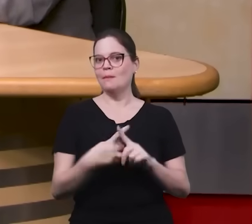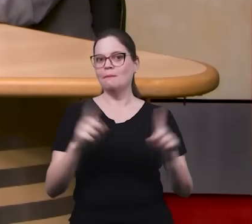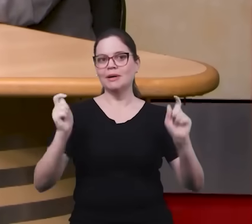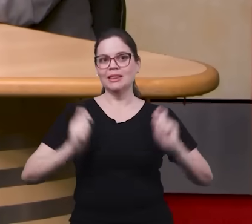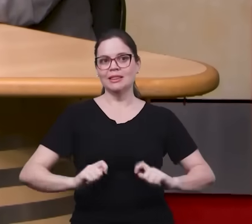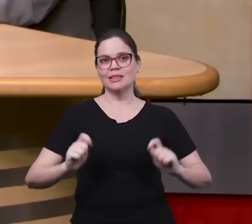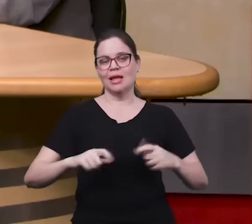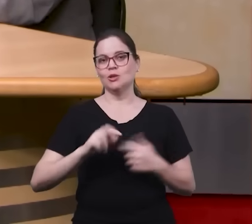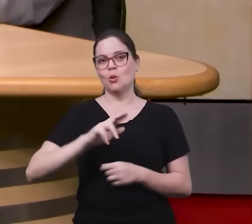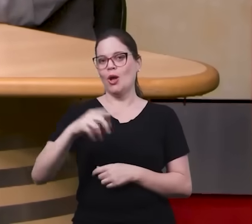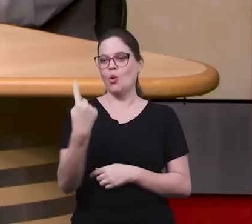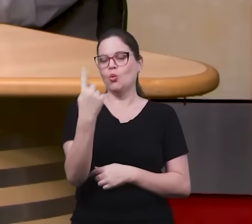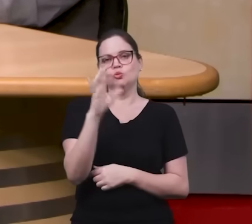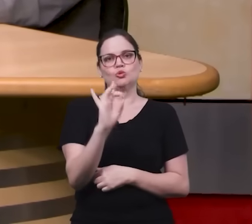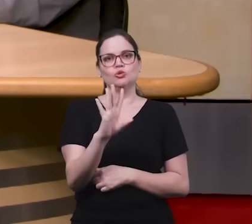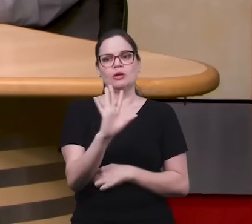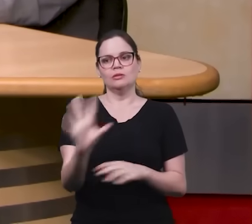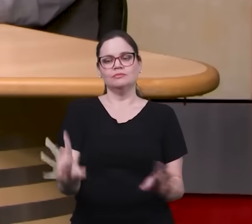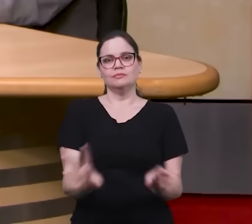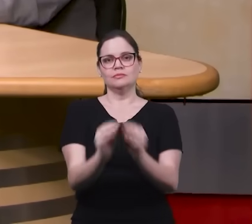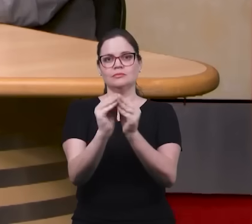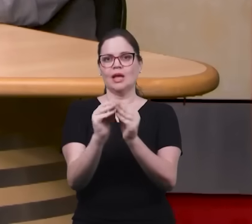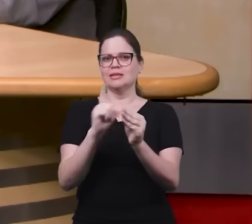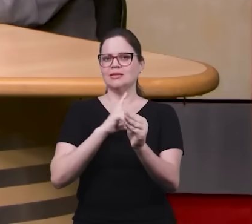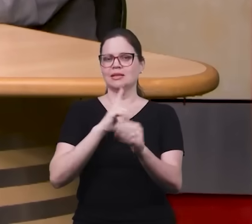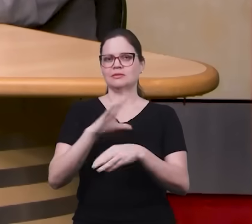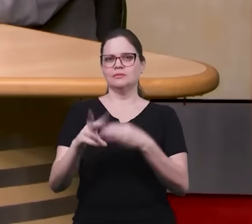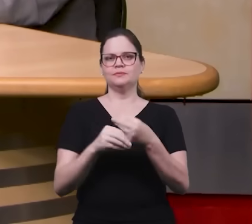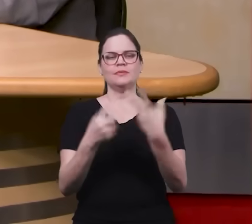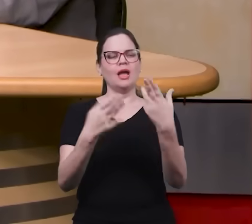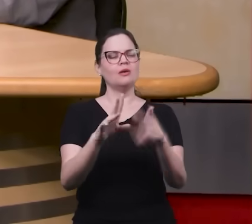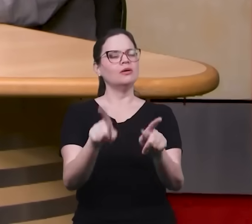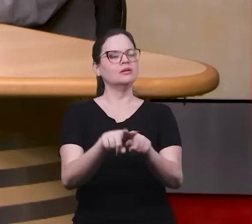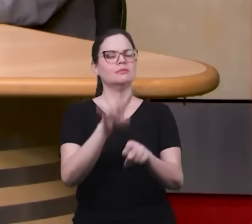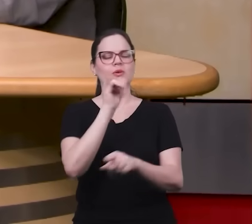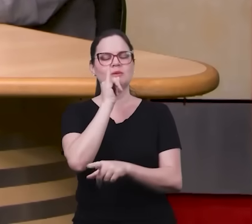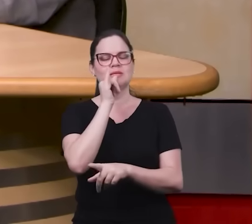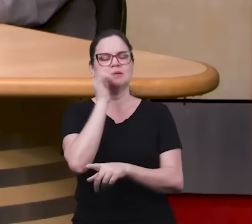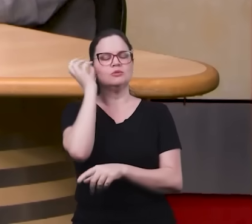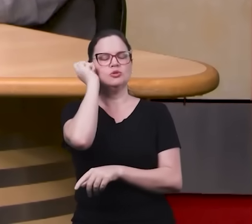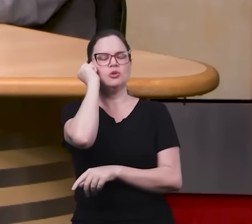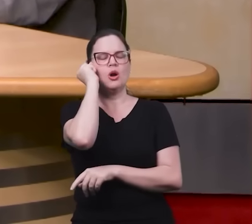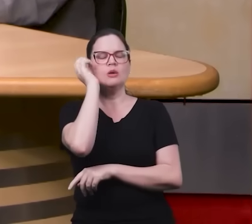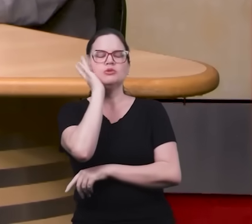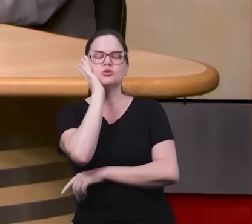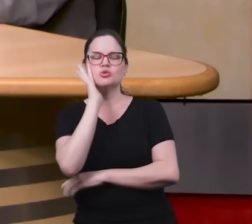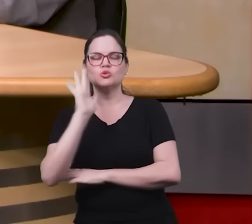uma coisa da outra. É como o sonho que é